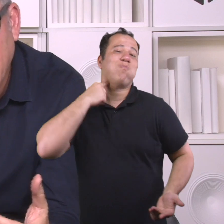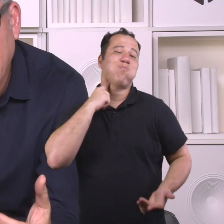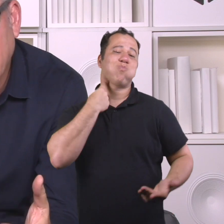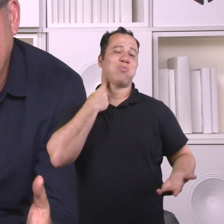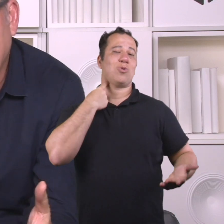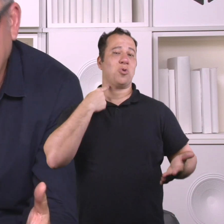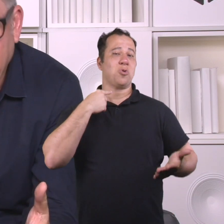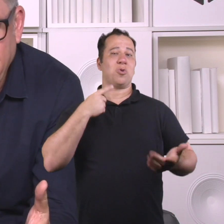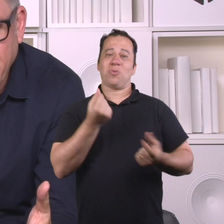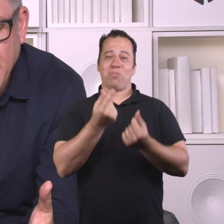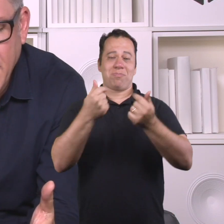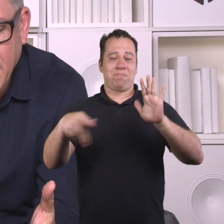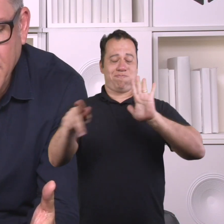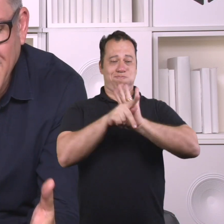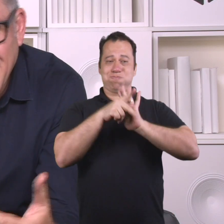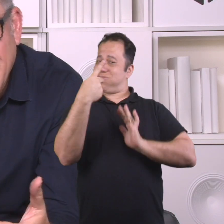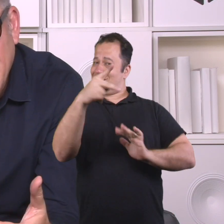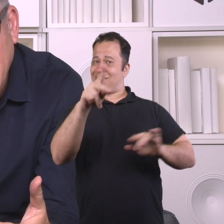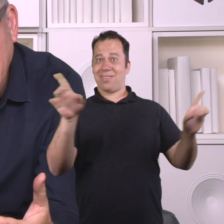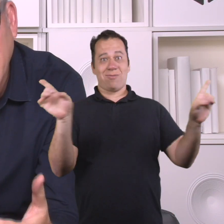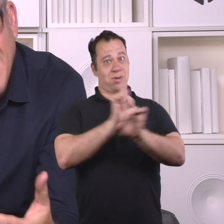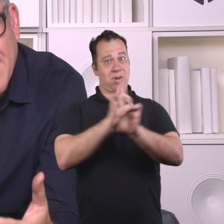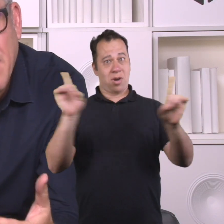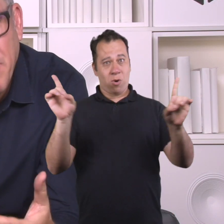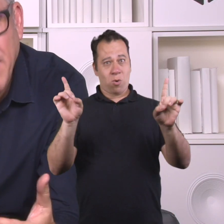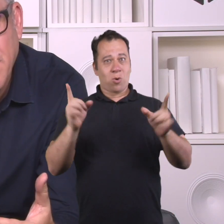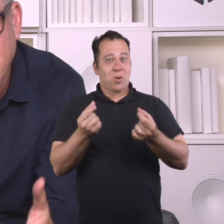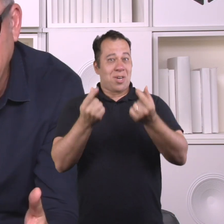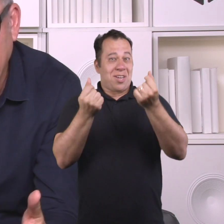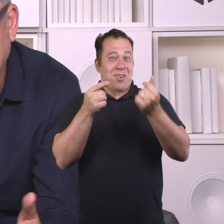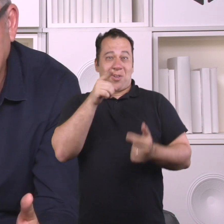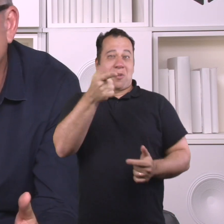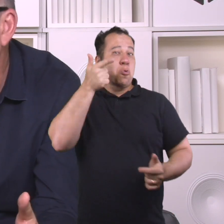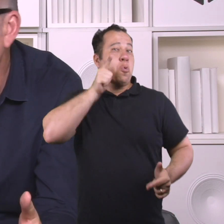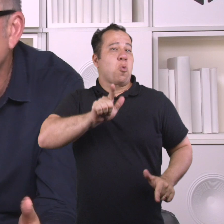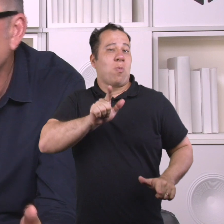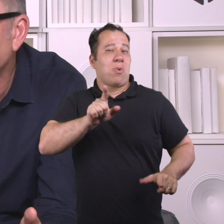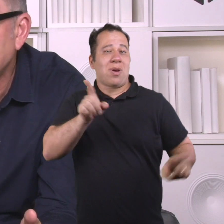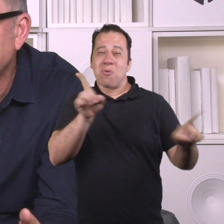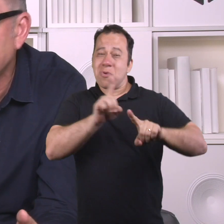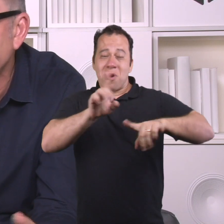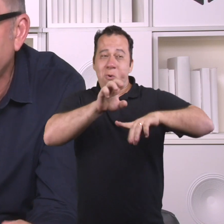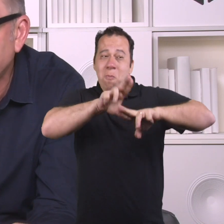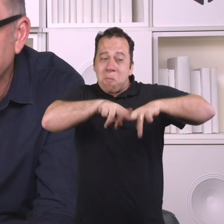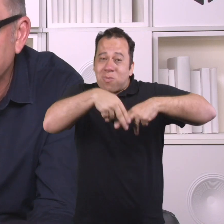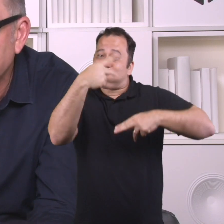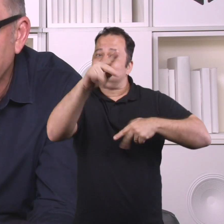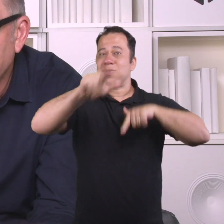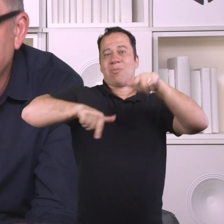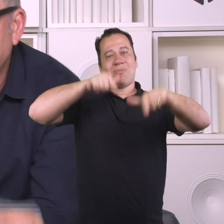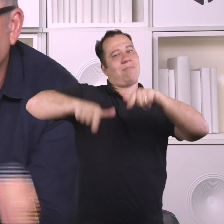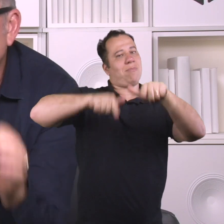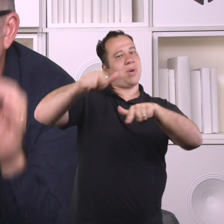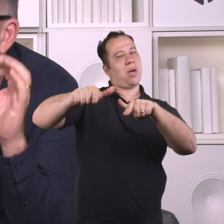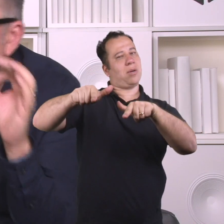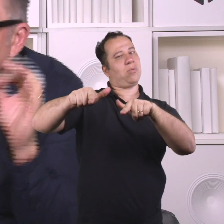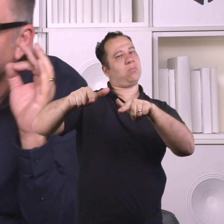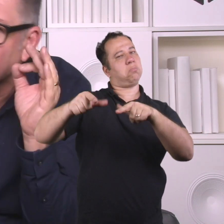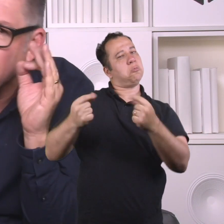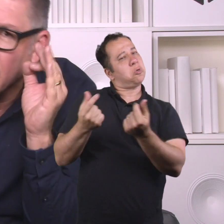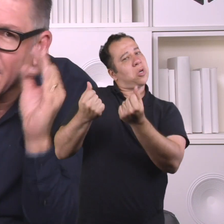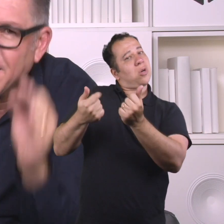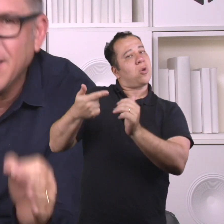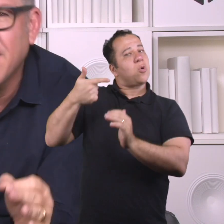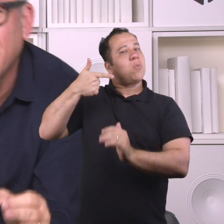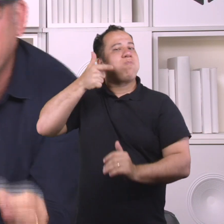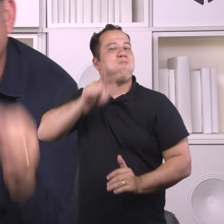seu, um dinheiro que não foi ganho lícita e honestamente, um dinheiro que não deveria estar no seu bolso, um dinheiro que não deveria estar